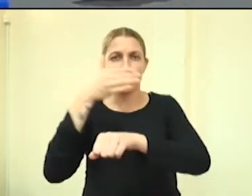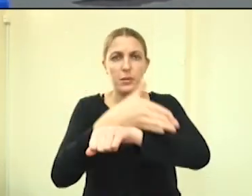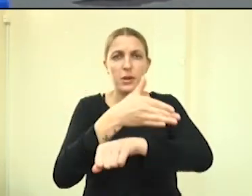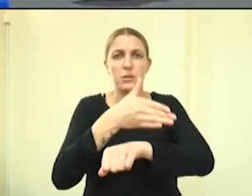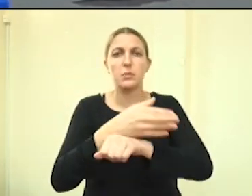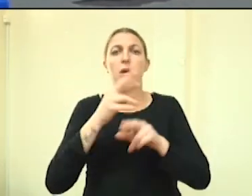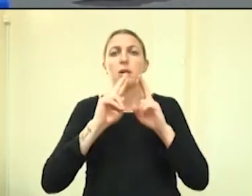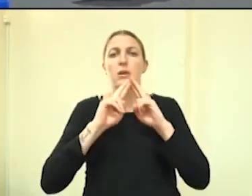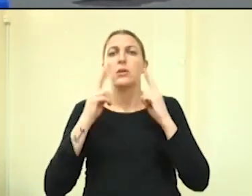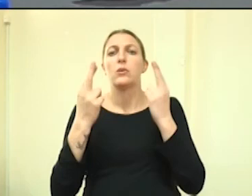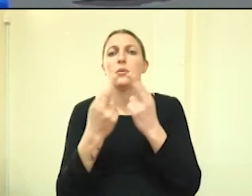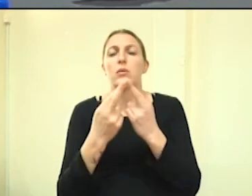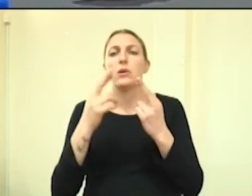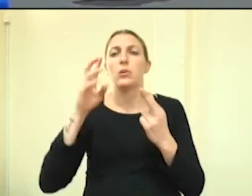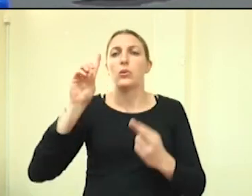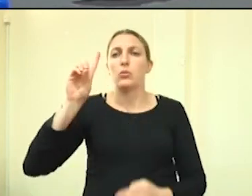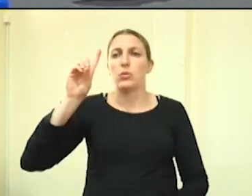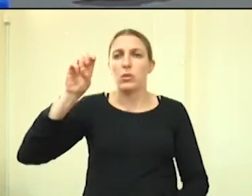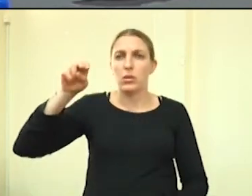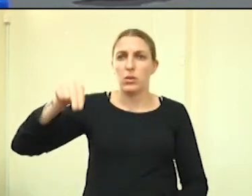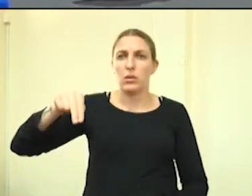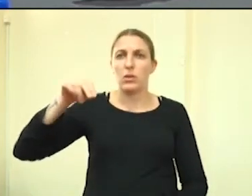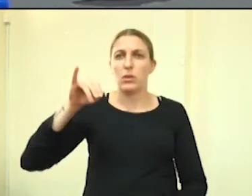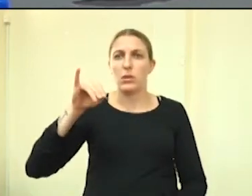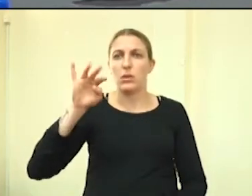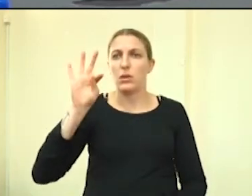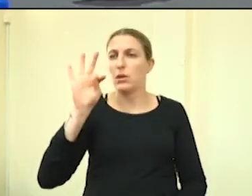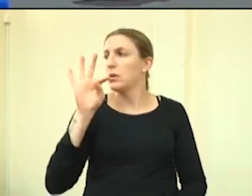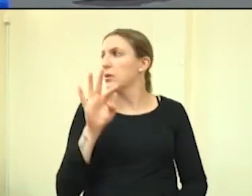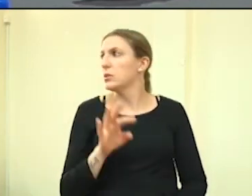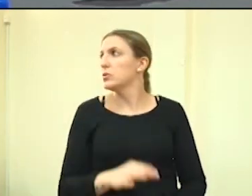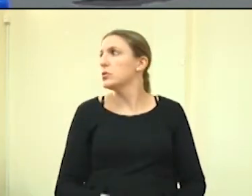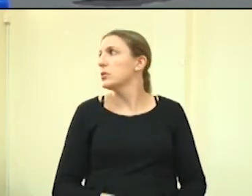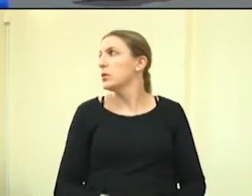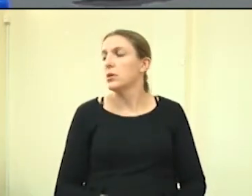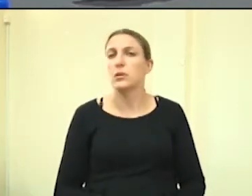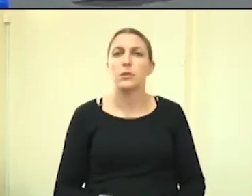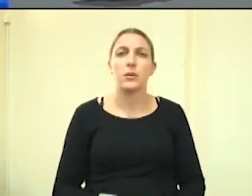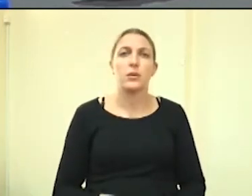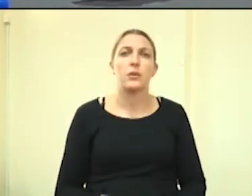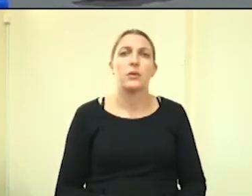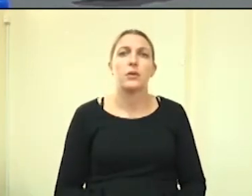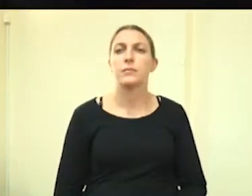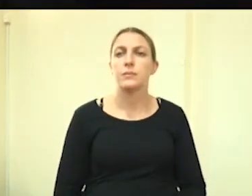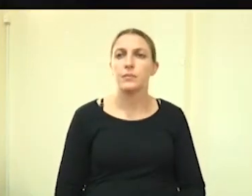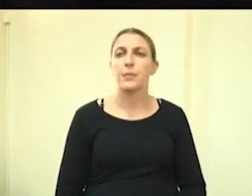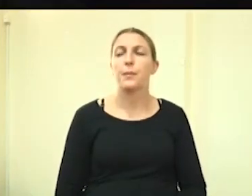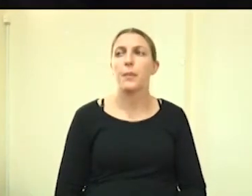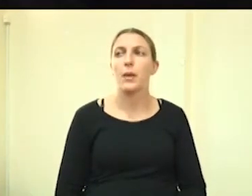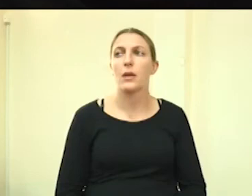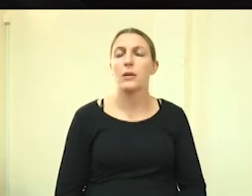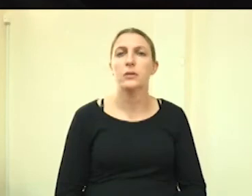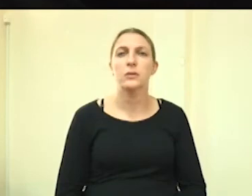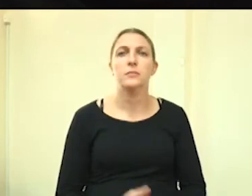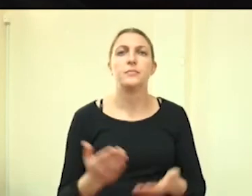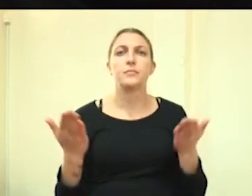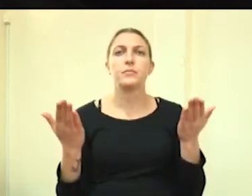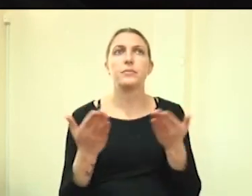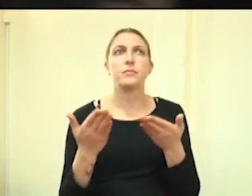DENIT, Departamento Nacional de Infraestrutura Terrestre. Autor servidor, lido, senhor presidente. Vamos